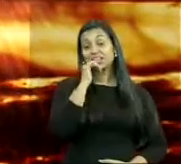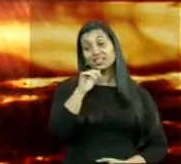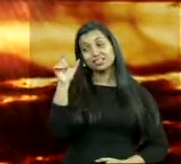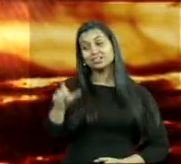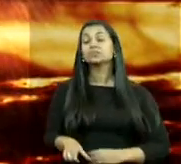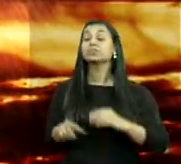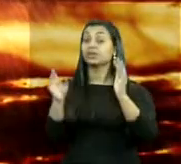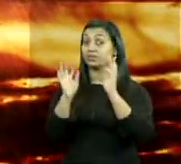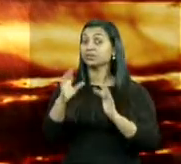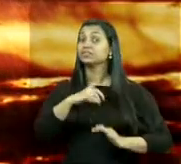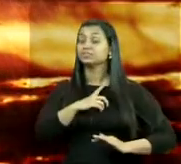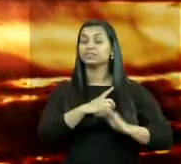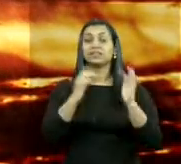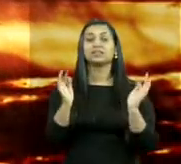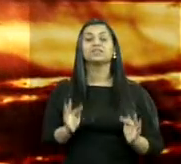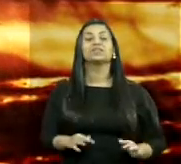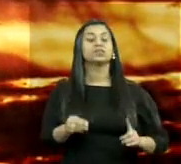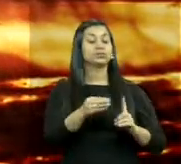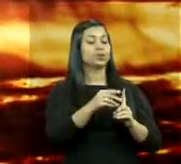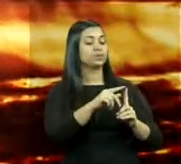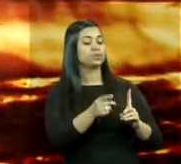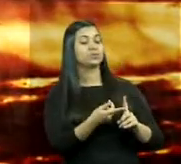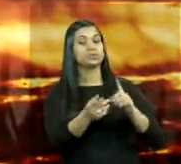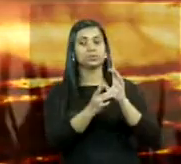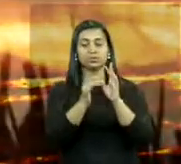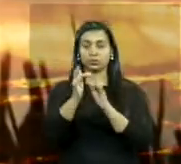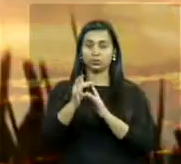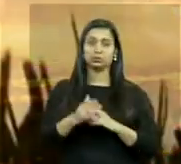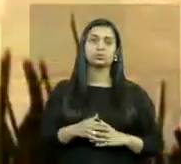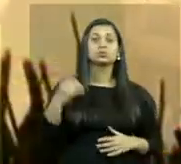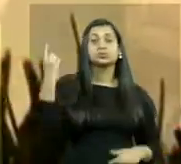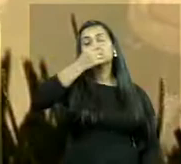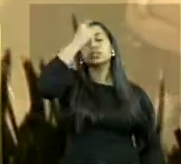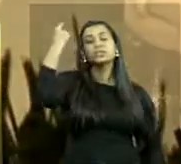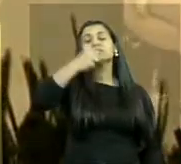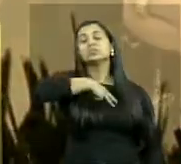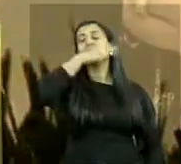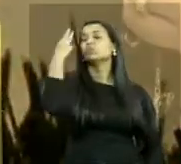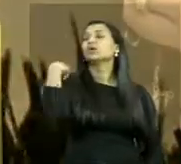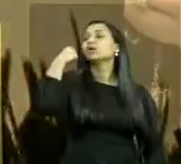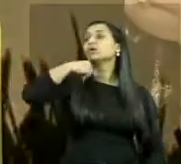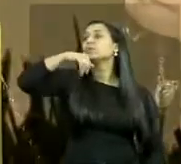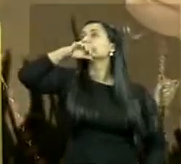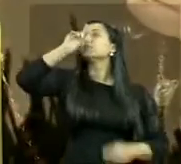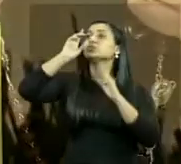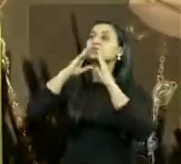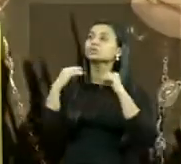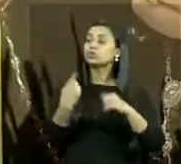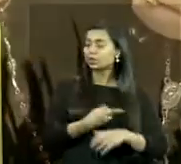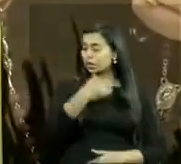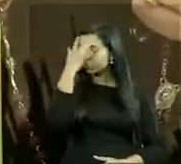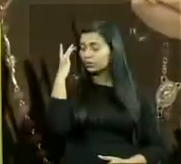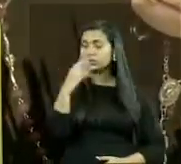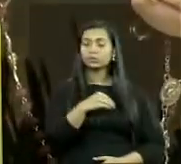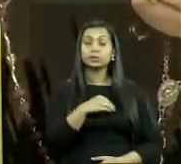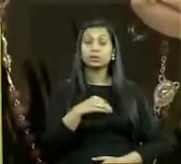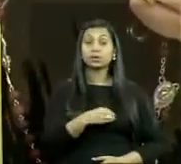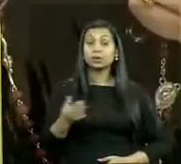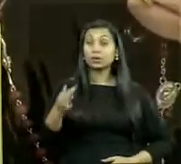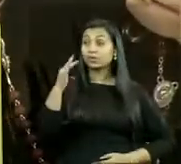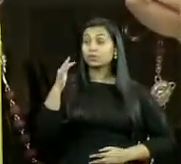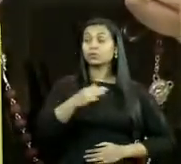convosco. Bendita sois vós entre as mulheres e bendito é o fruto do vosso ventre, Jesus. Santa Maria, Mãe de Deus, rogai por